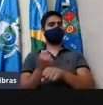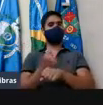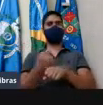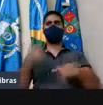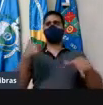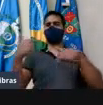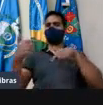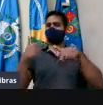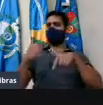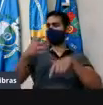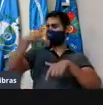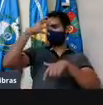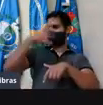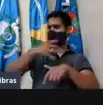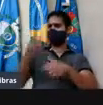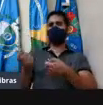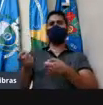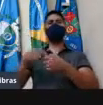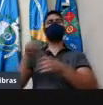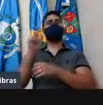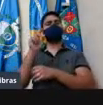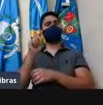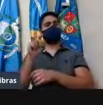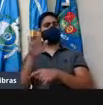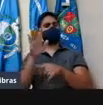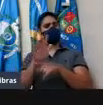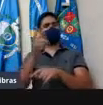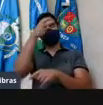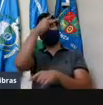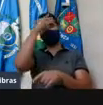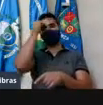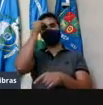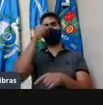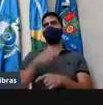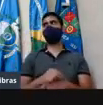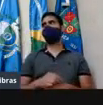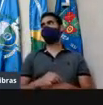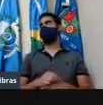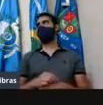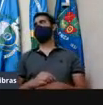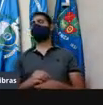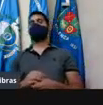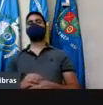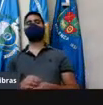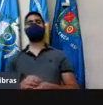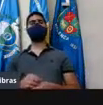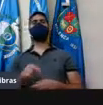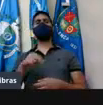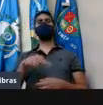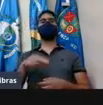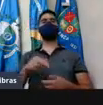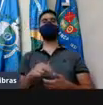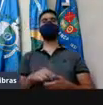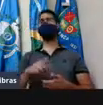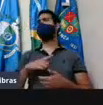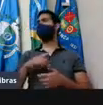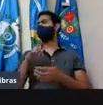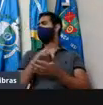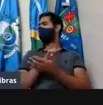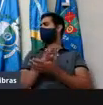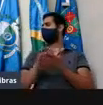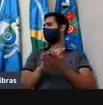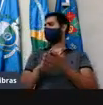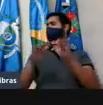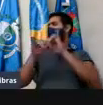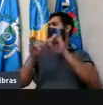trabalhando com austeridade, devolvendo recurso, e você, momento algum, teve qualquer notícia de qualquer